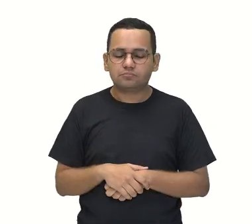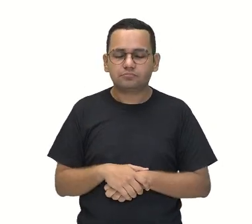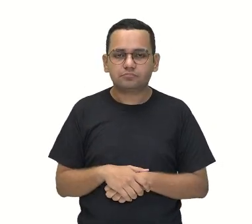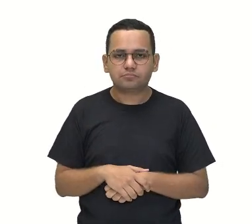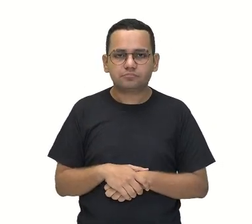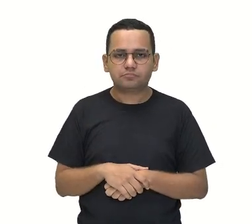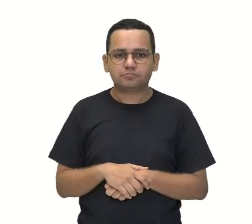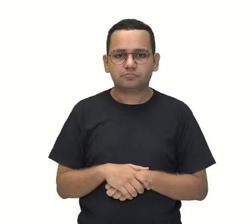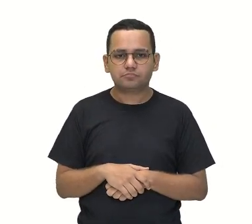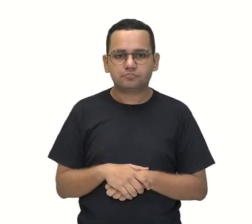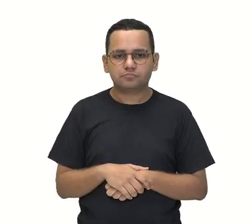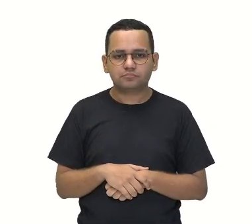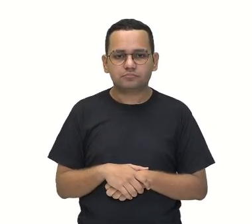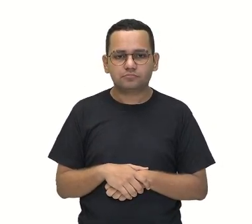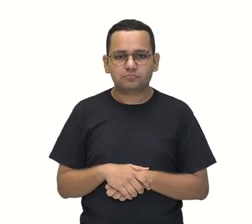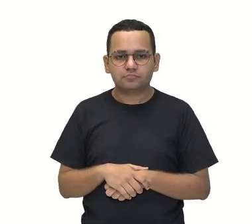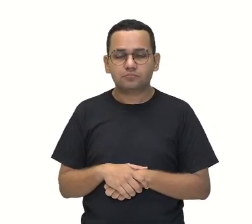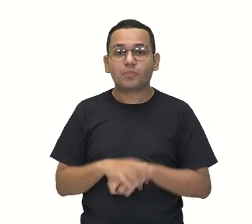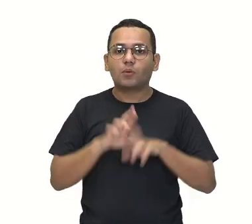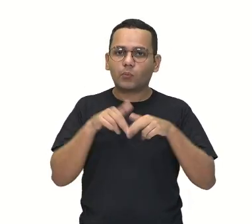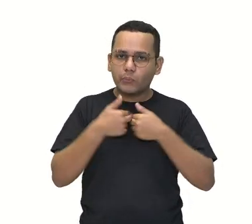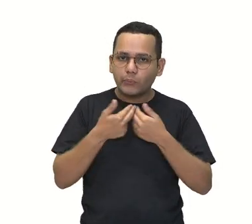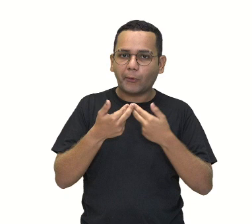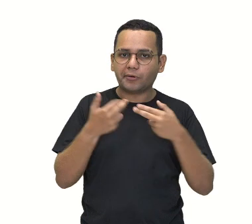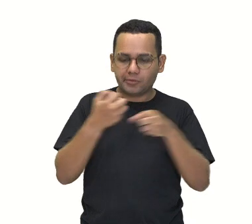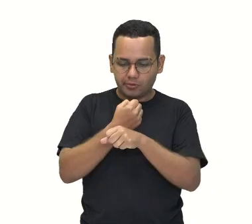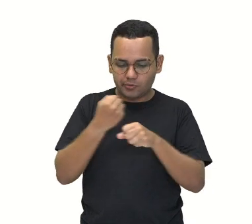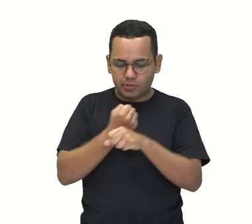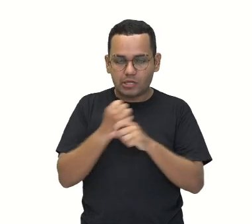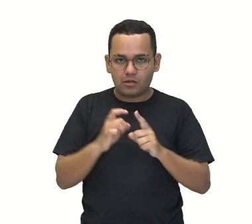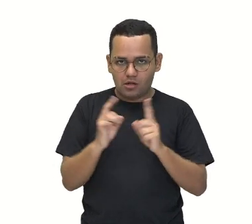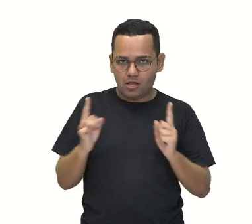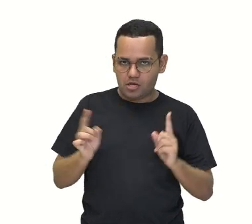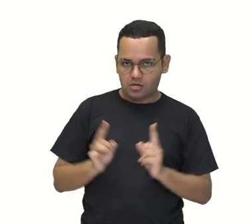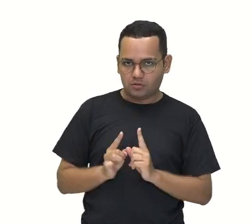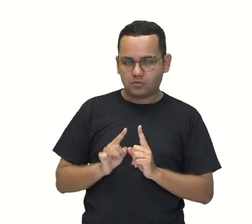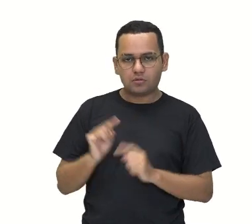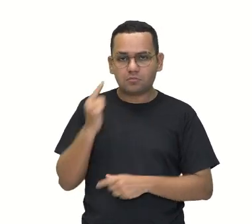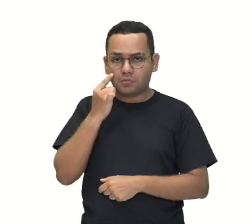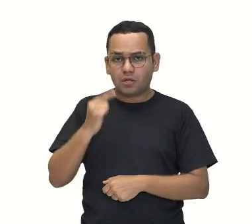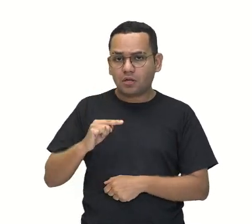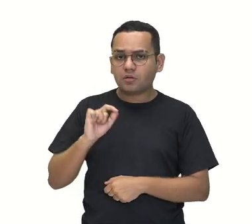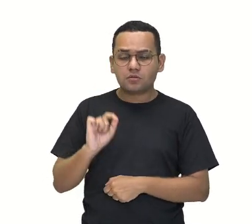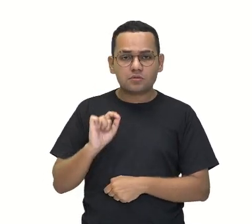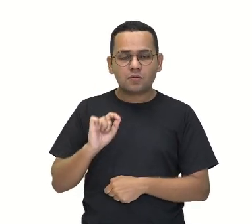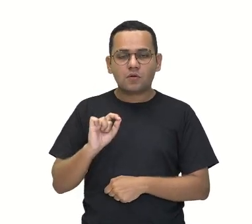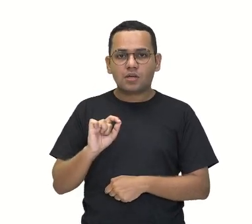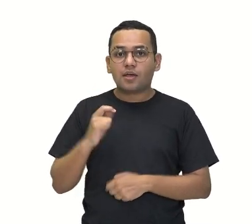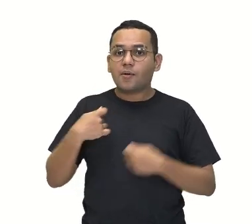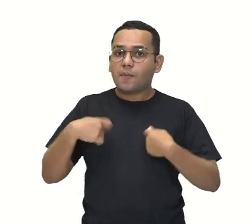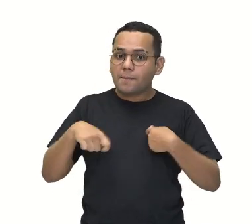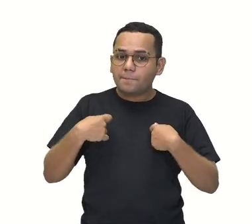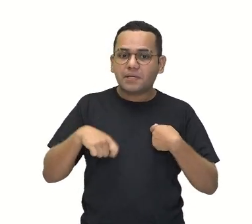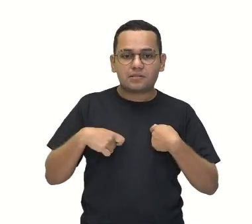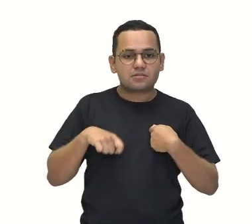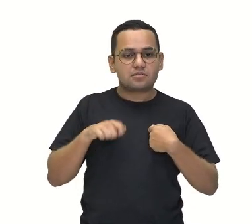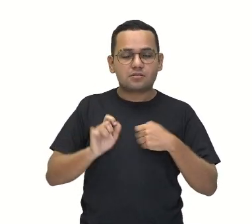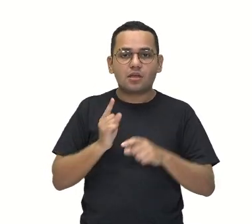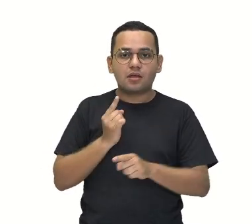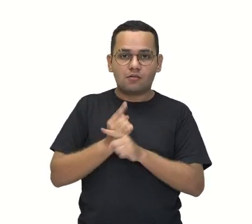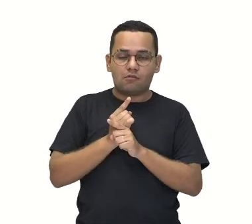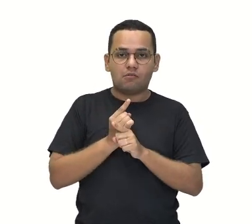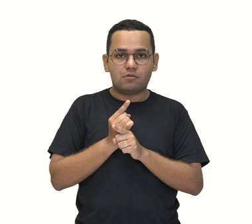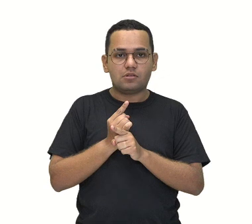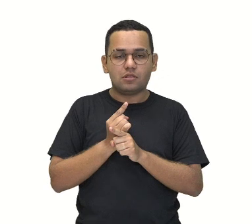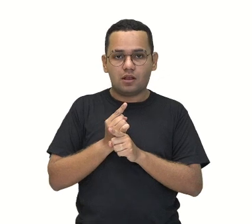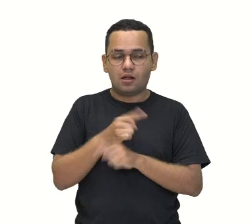Então, essa equação reduzida, ela já traz para a gente o que a gente precisa. A gente precisa identificar